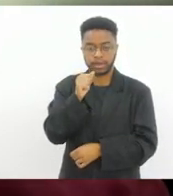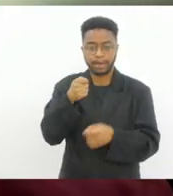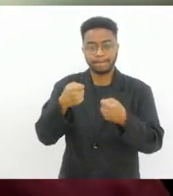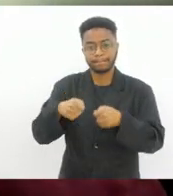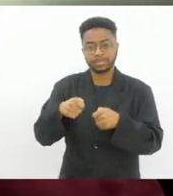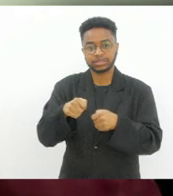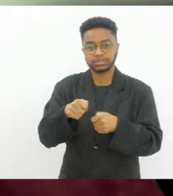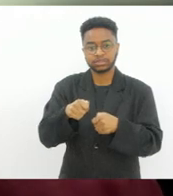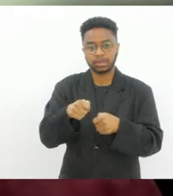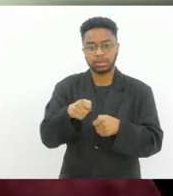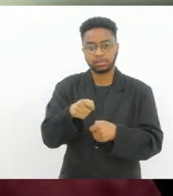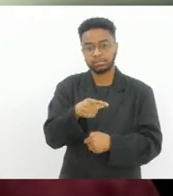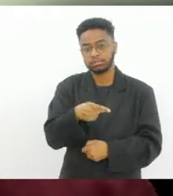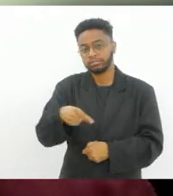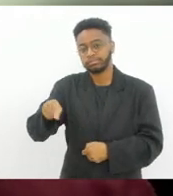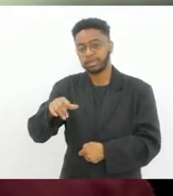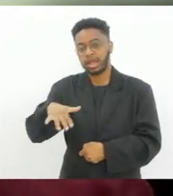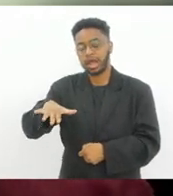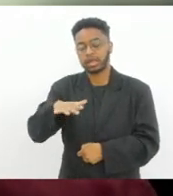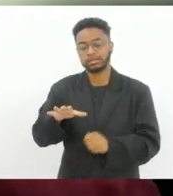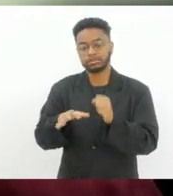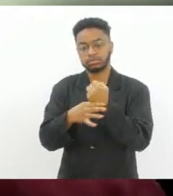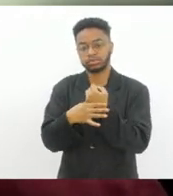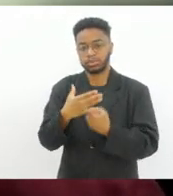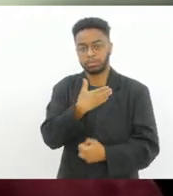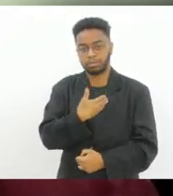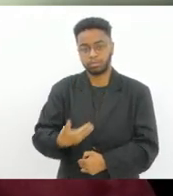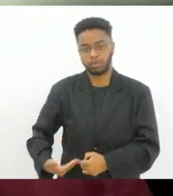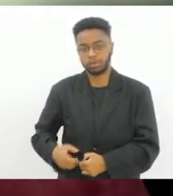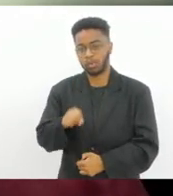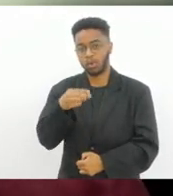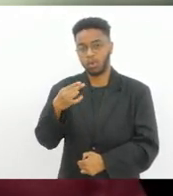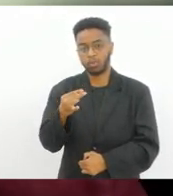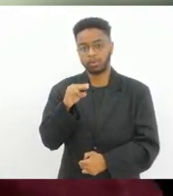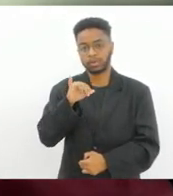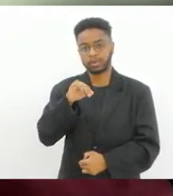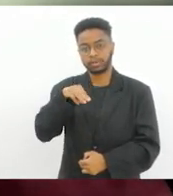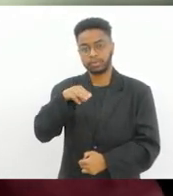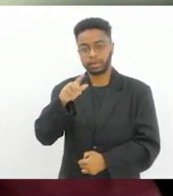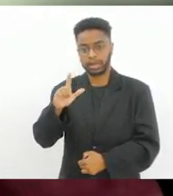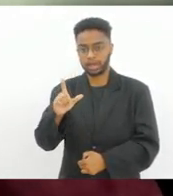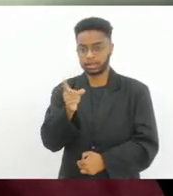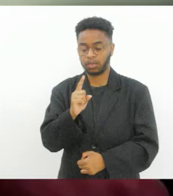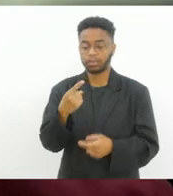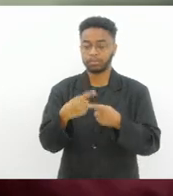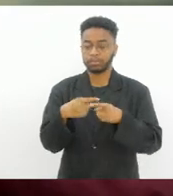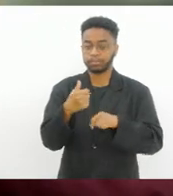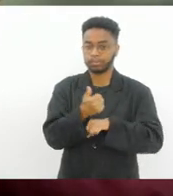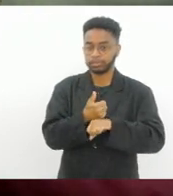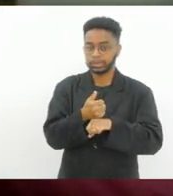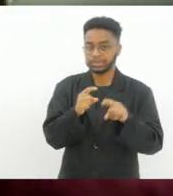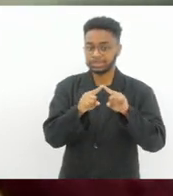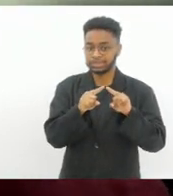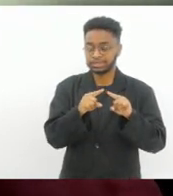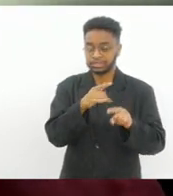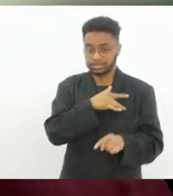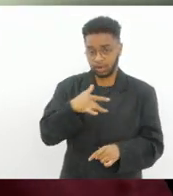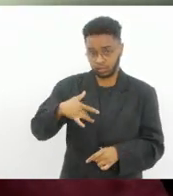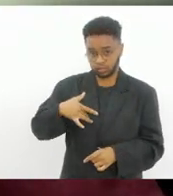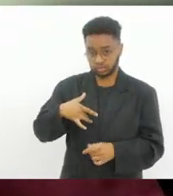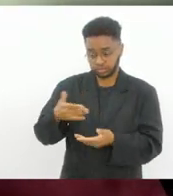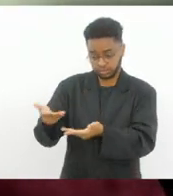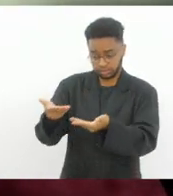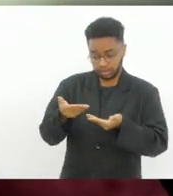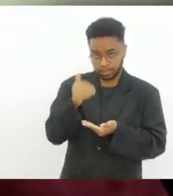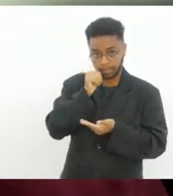necessariamente que seguir para um serviço de segurança pública, nem para o Instituto Médico Legal. O profissional de saúde que recebe deve garantir que ela